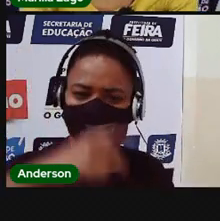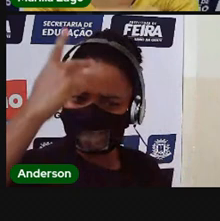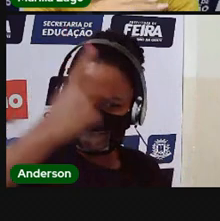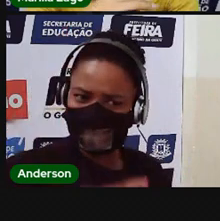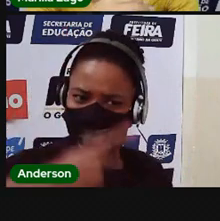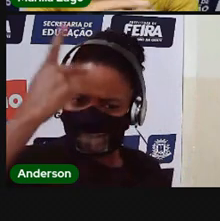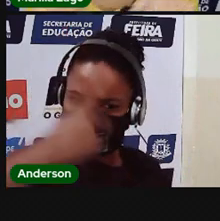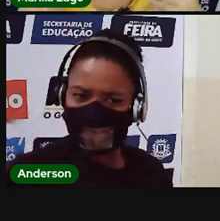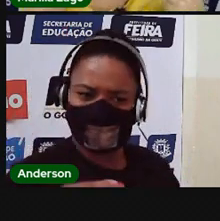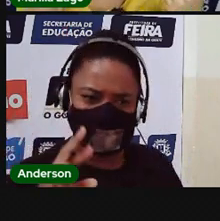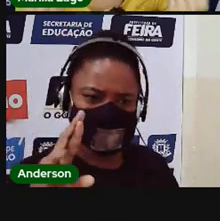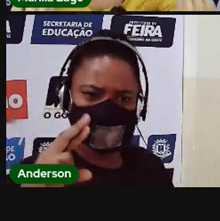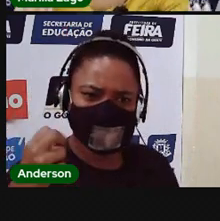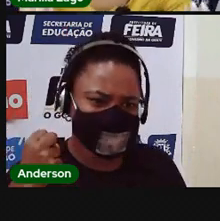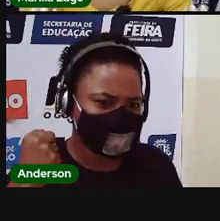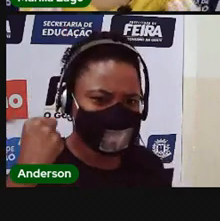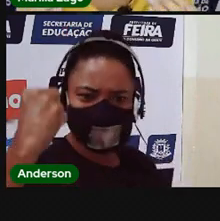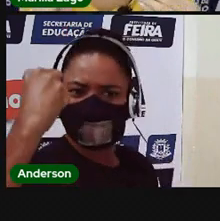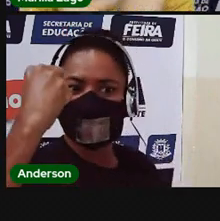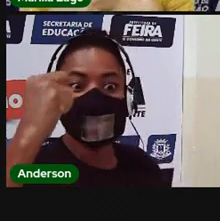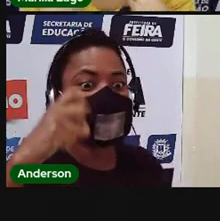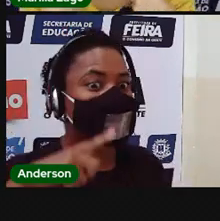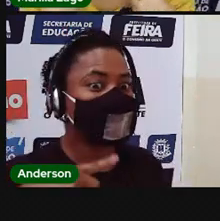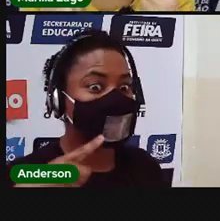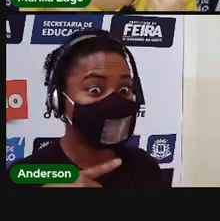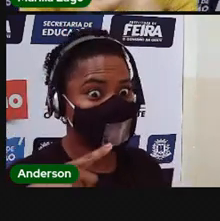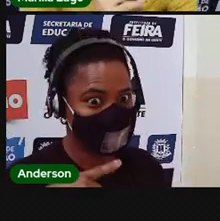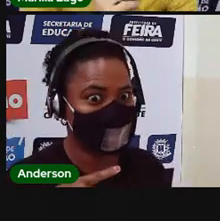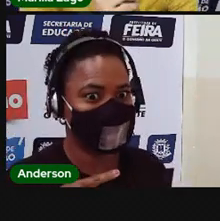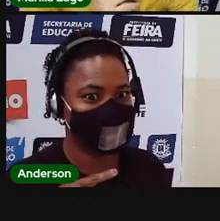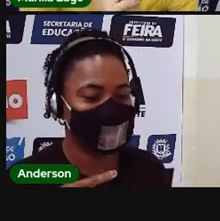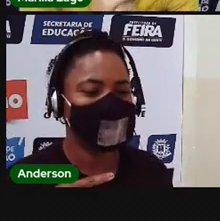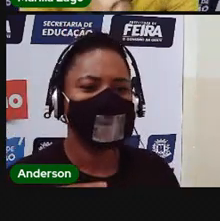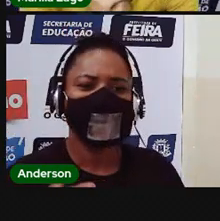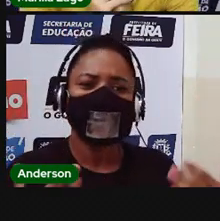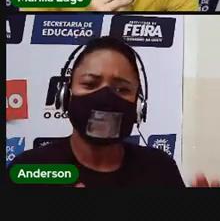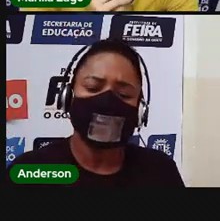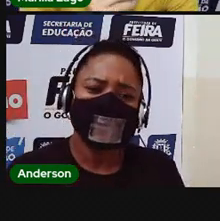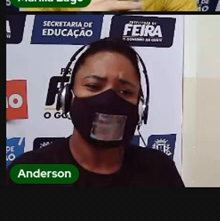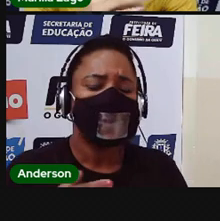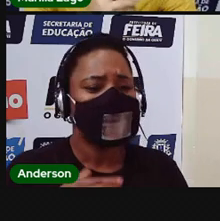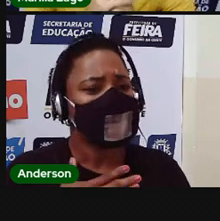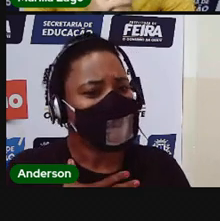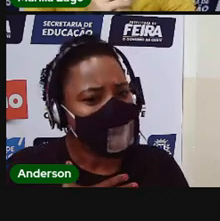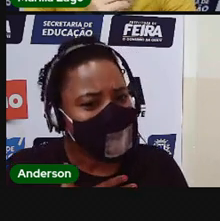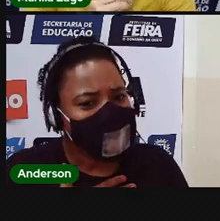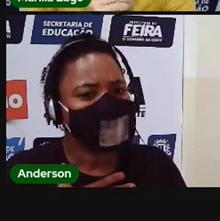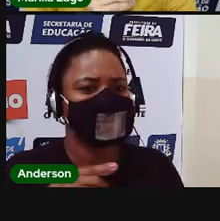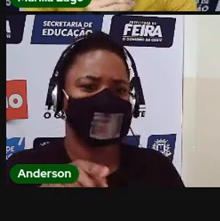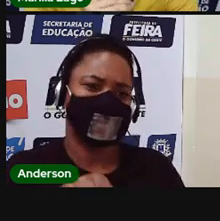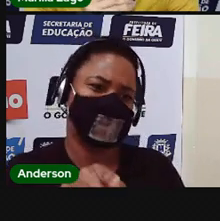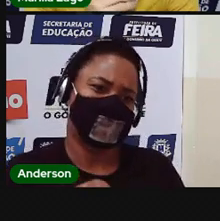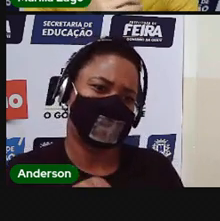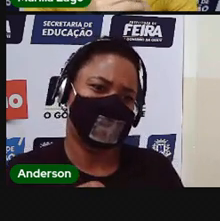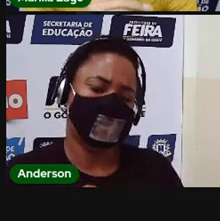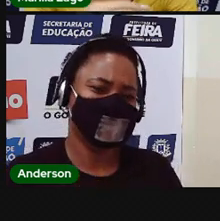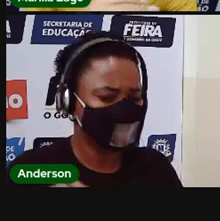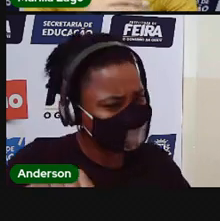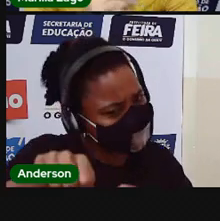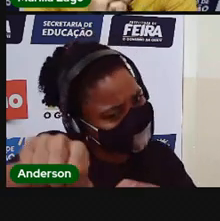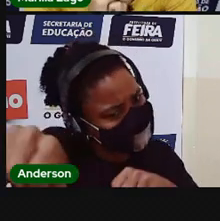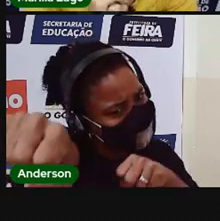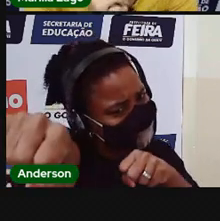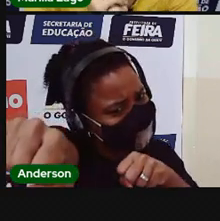né? Então, porque ela tem uma representação muito importante para mim, eu digo que inclusive até hoje.